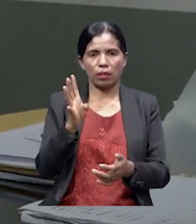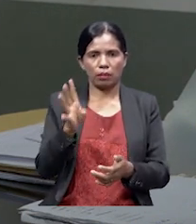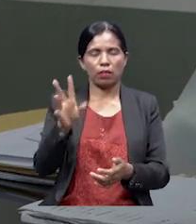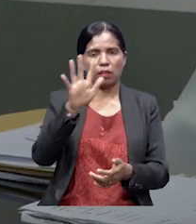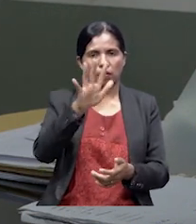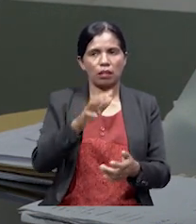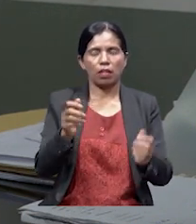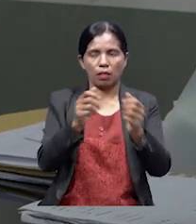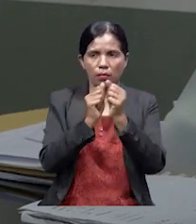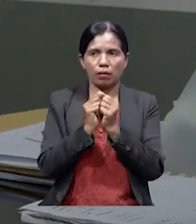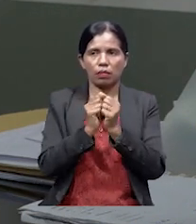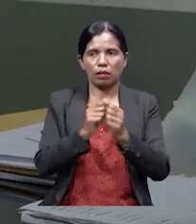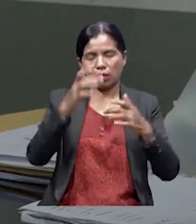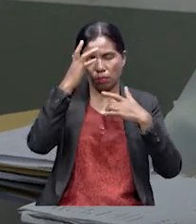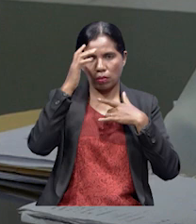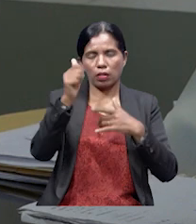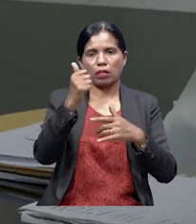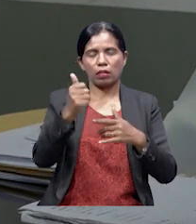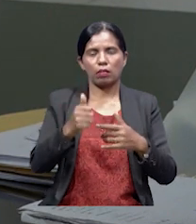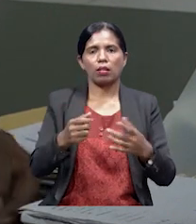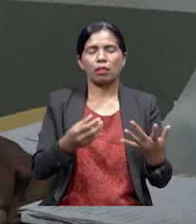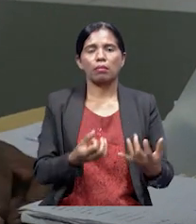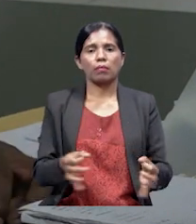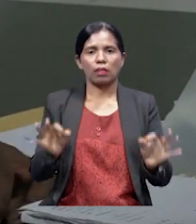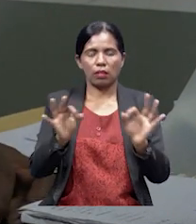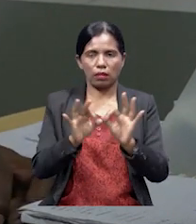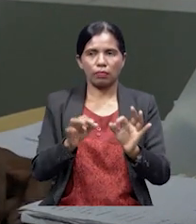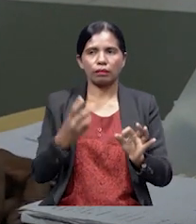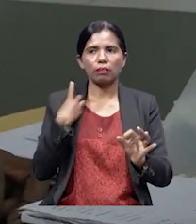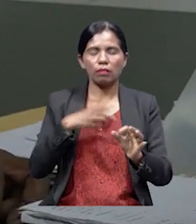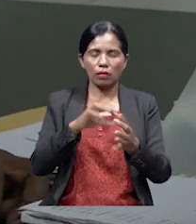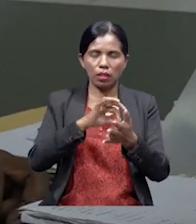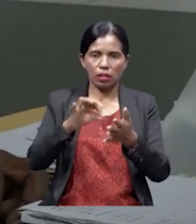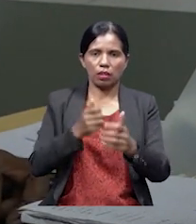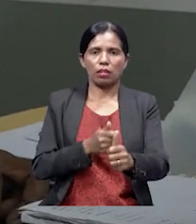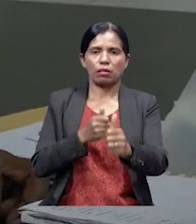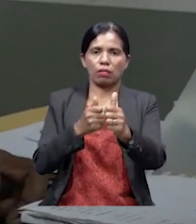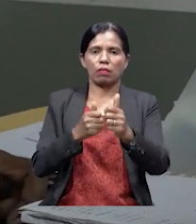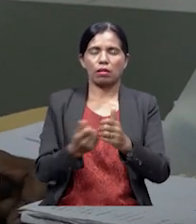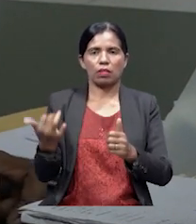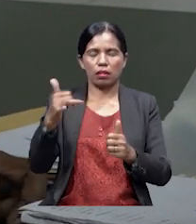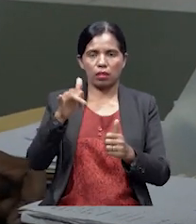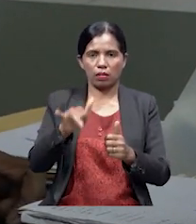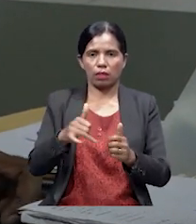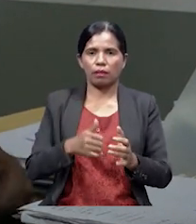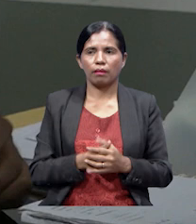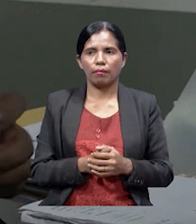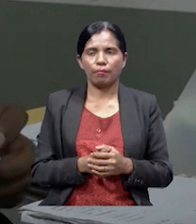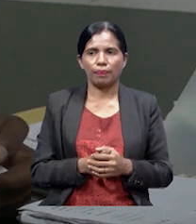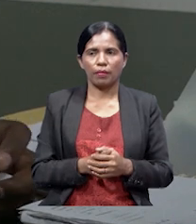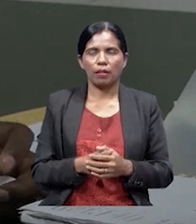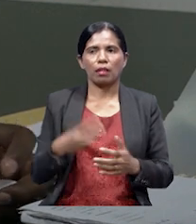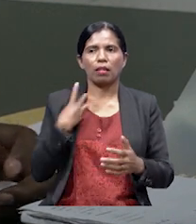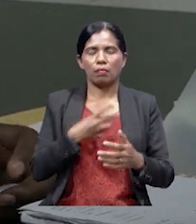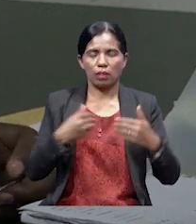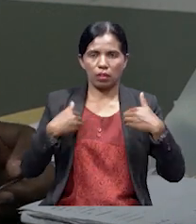5.545. Então, né, a muito, e a moras anulo, né, porque é essencial, né, porque a minha resista, tuir, ser a minha tuir totalidade, a minha